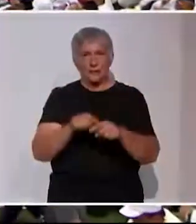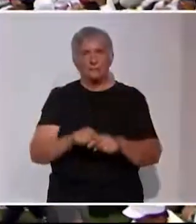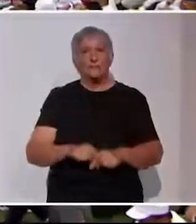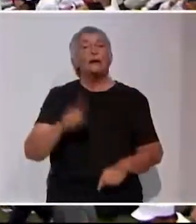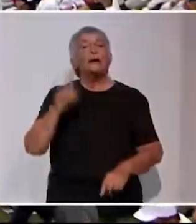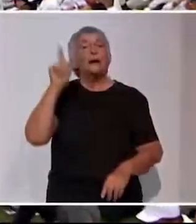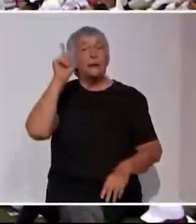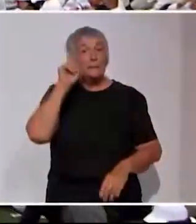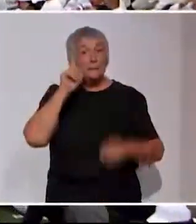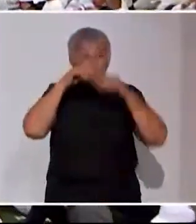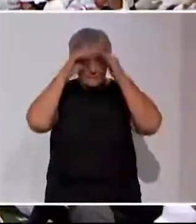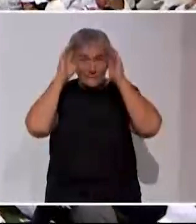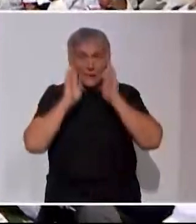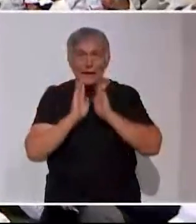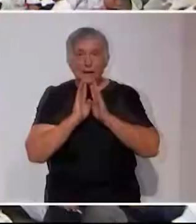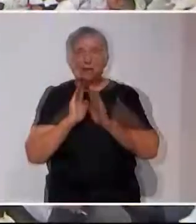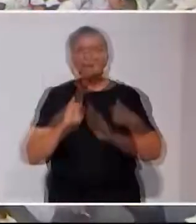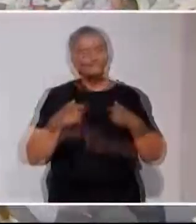hospitalidade